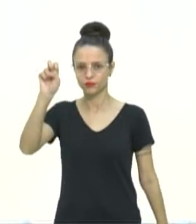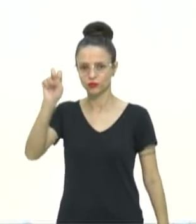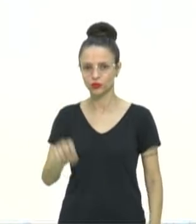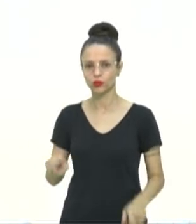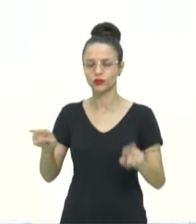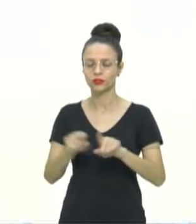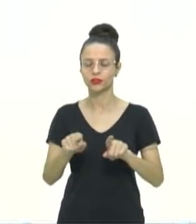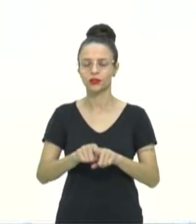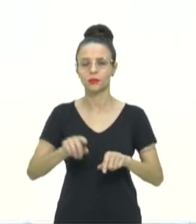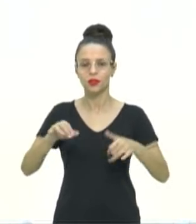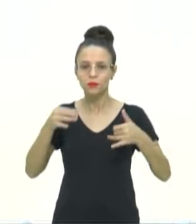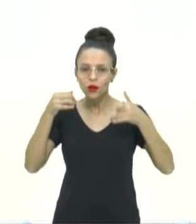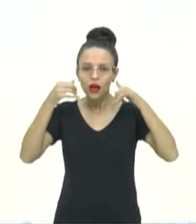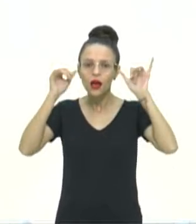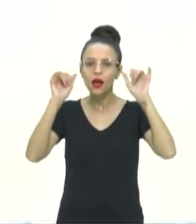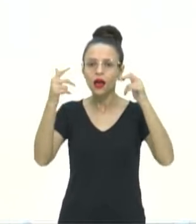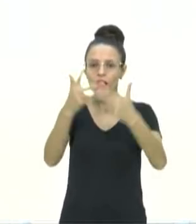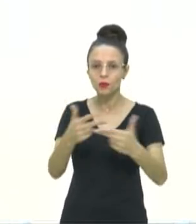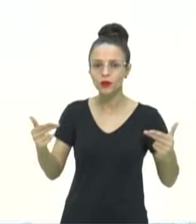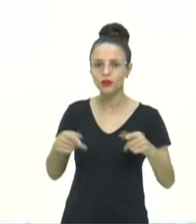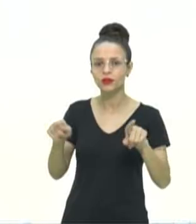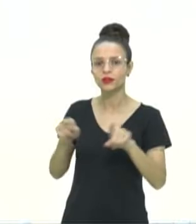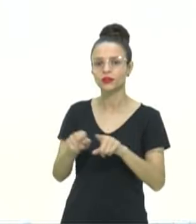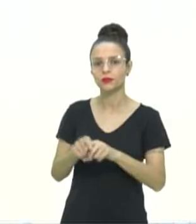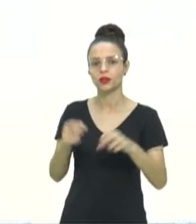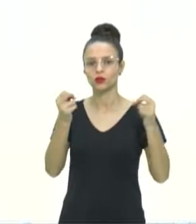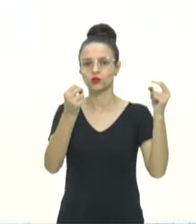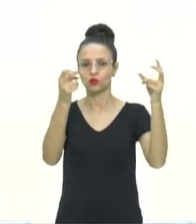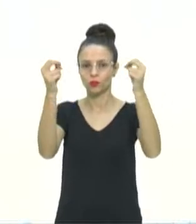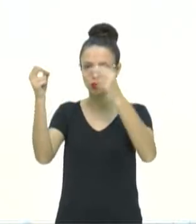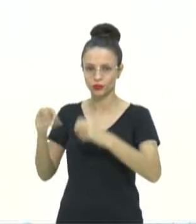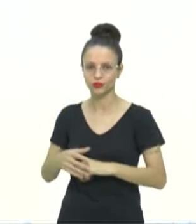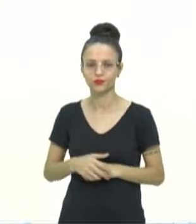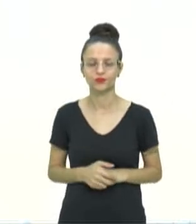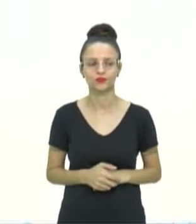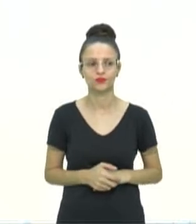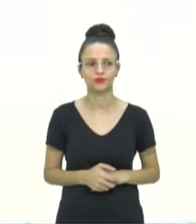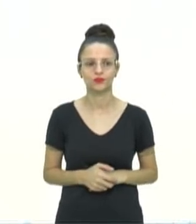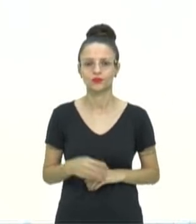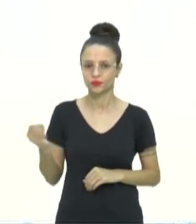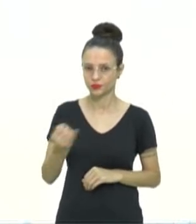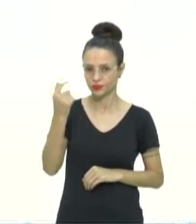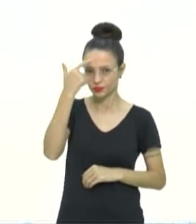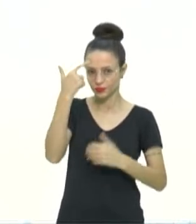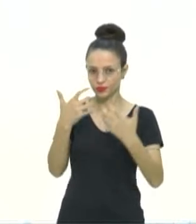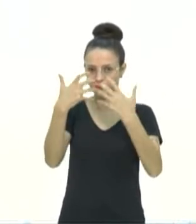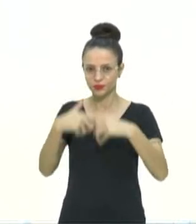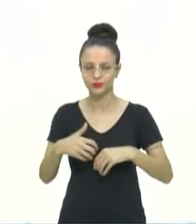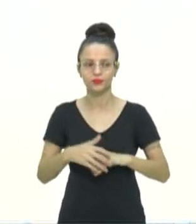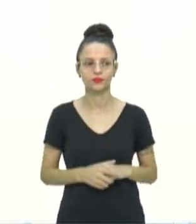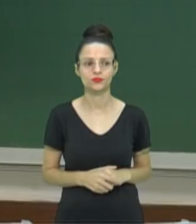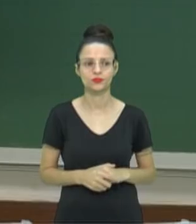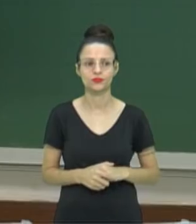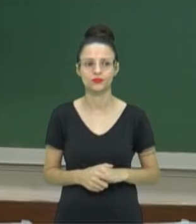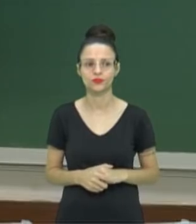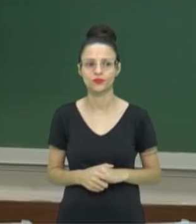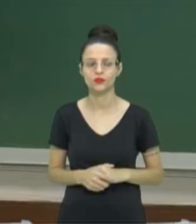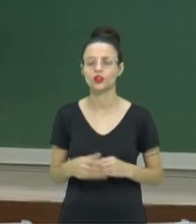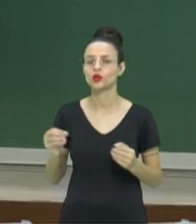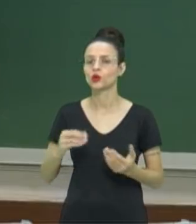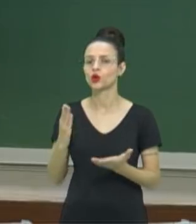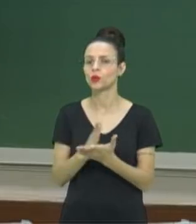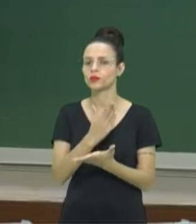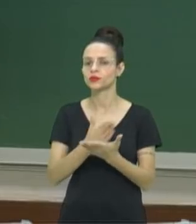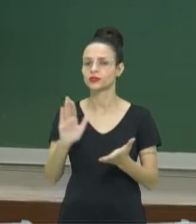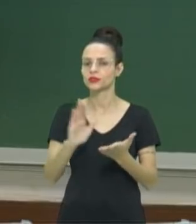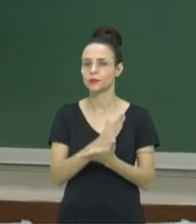a agropecuária e, por fim, o comércio, tá? Então, é importante pensar ali. Como está distribuída a